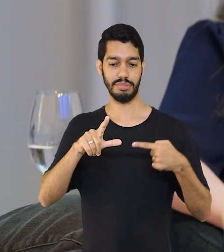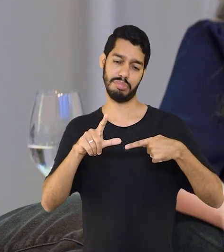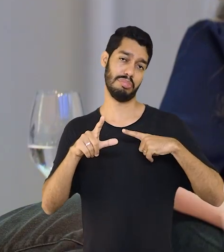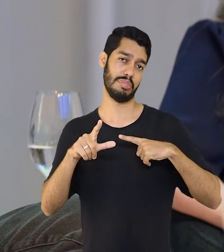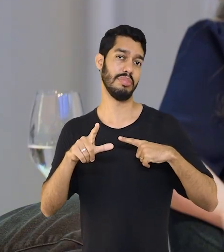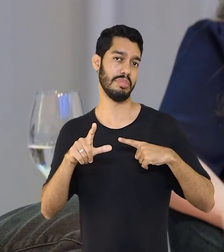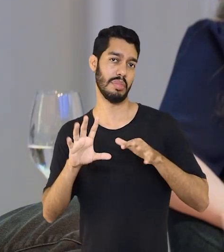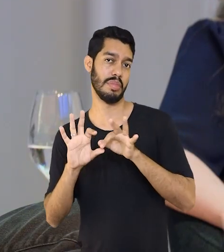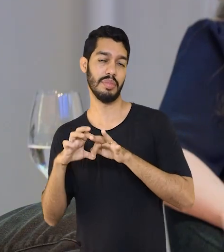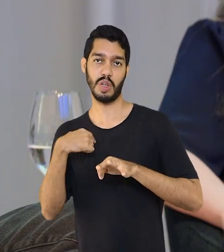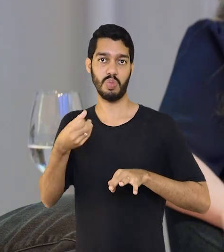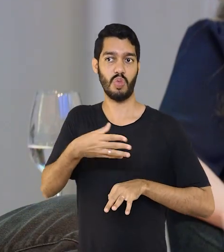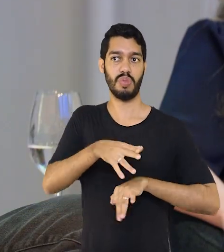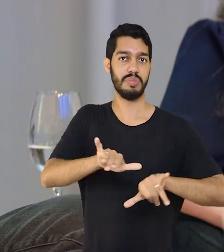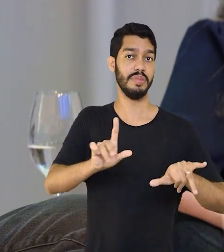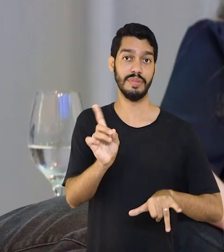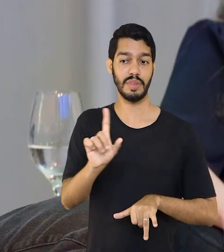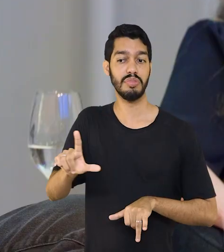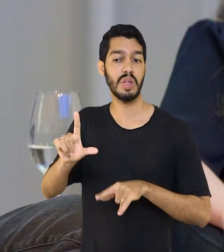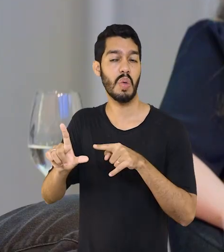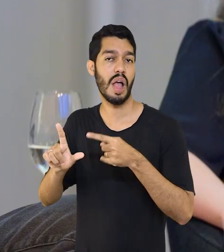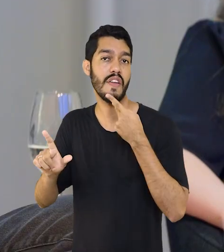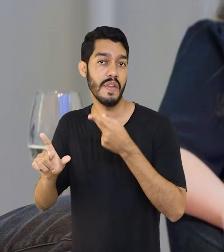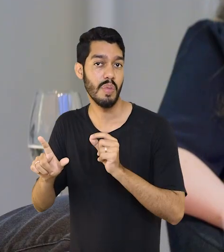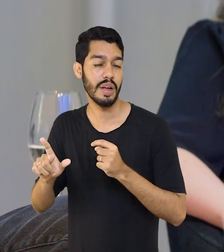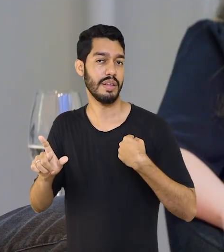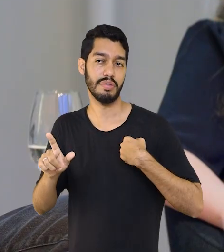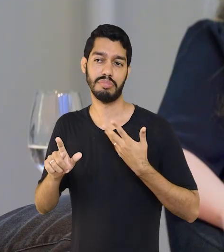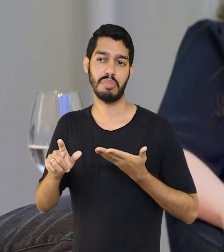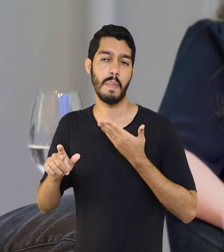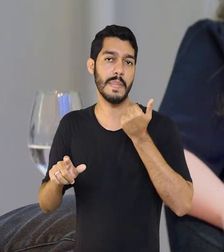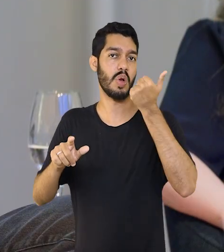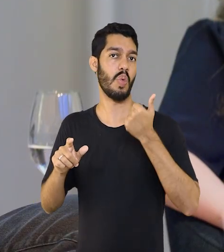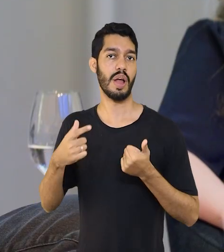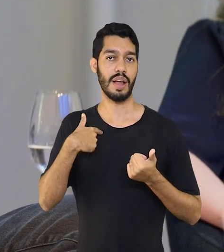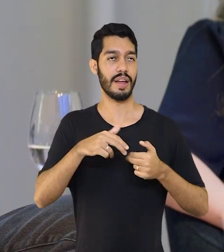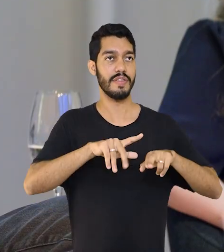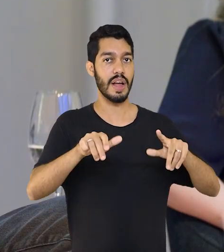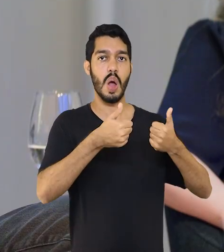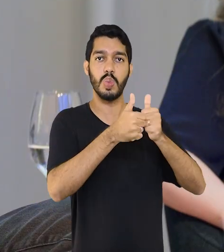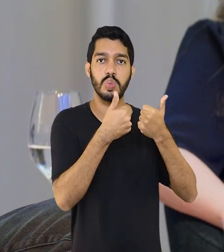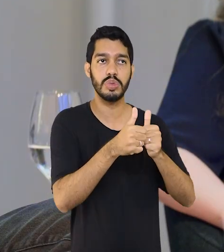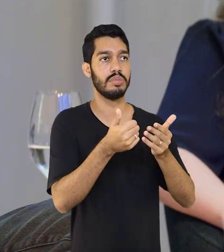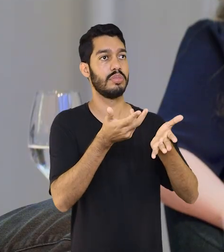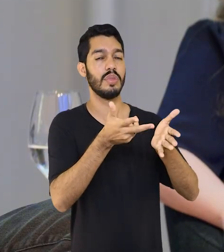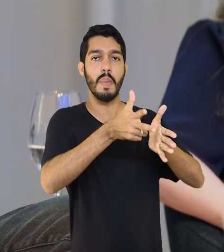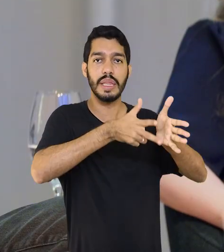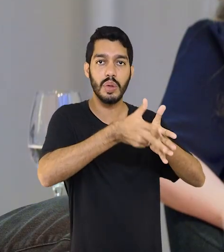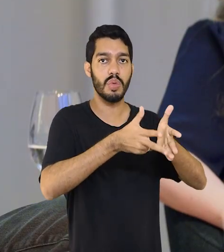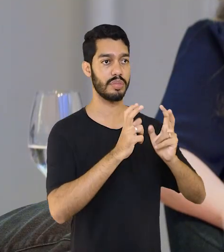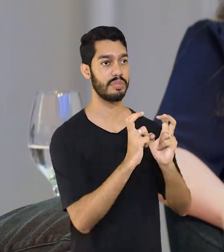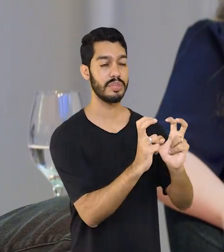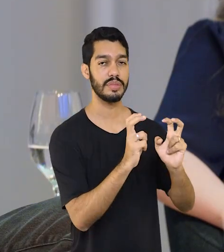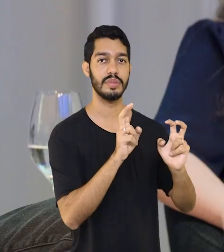nenhuma grande novidade aqui, mas a literatura mostra o quanto é mais eficiente você apostar em transporte coletivo, e